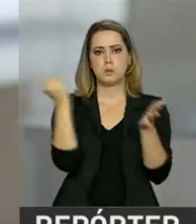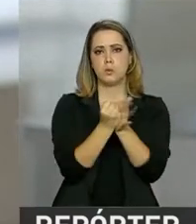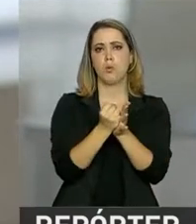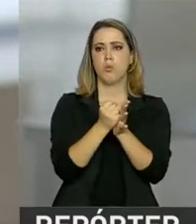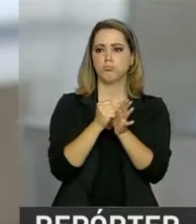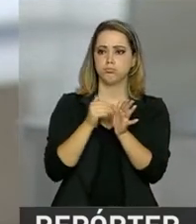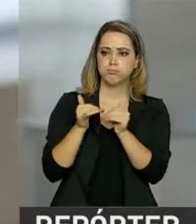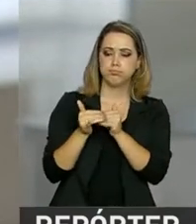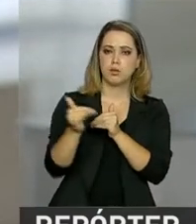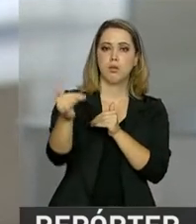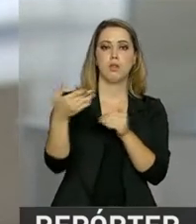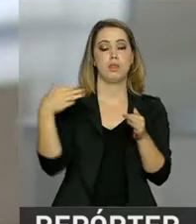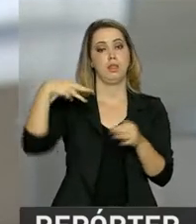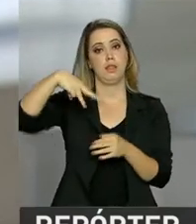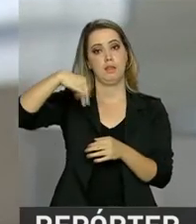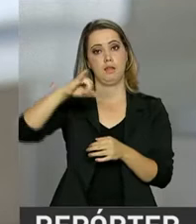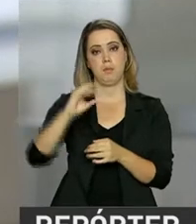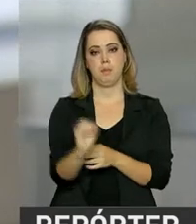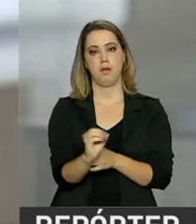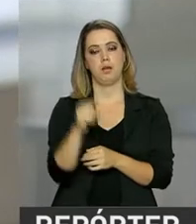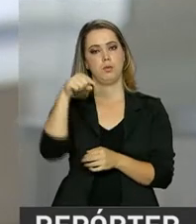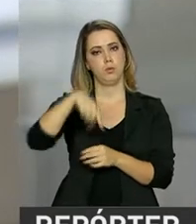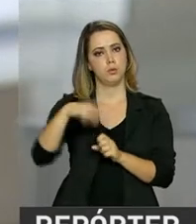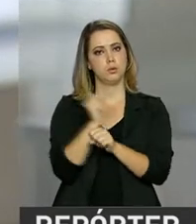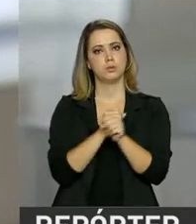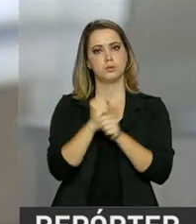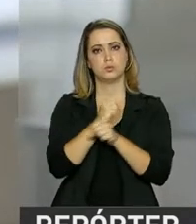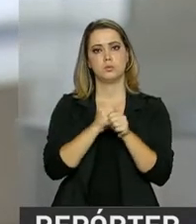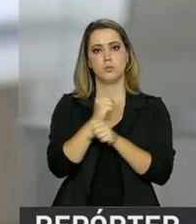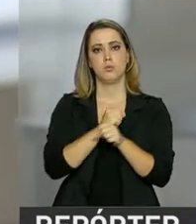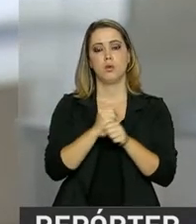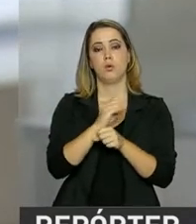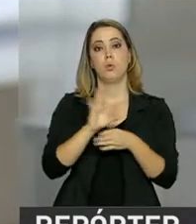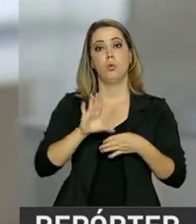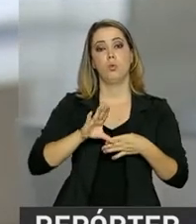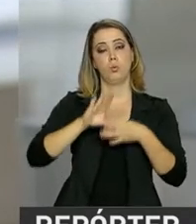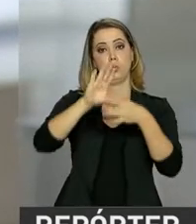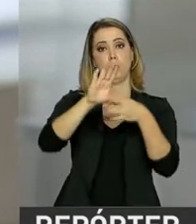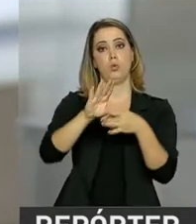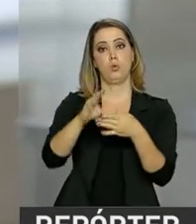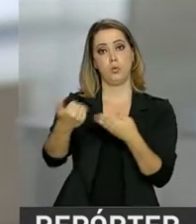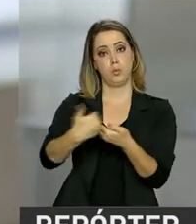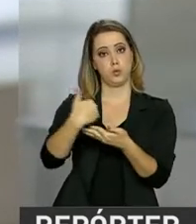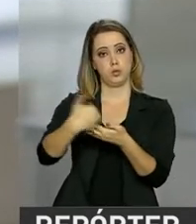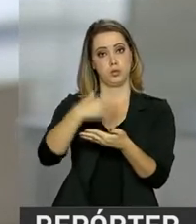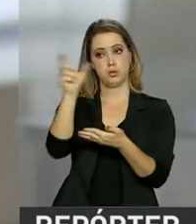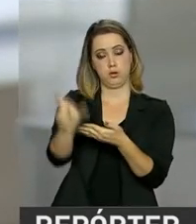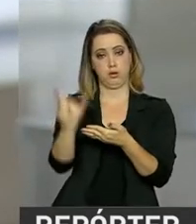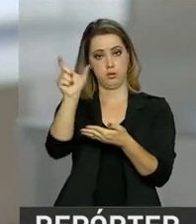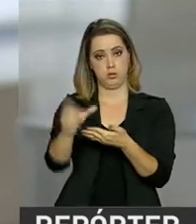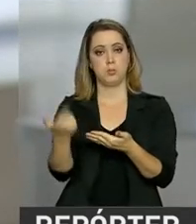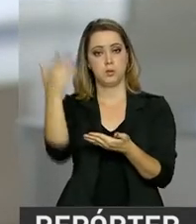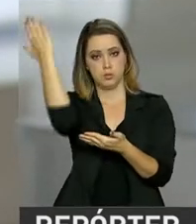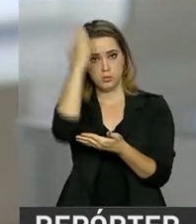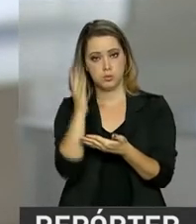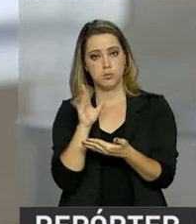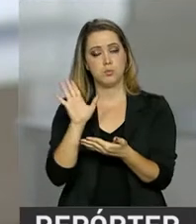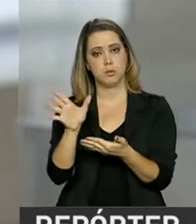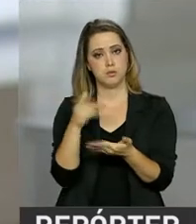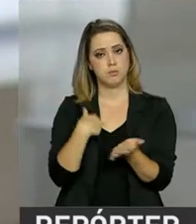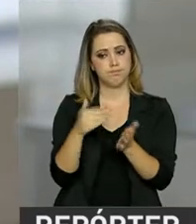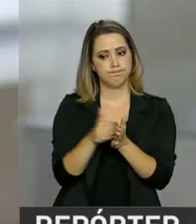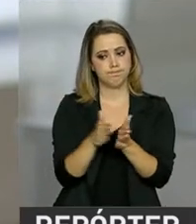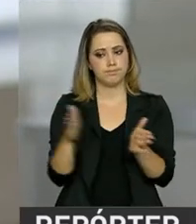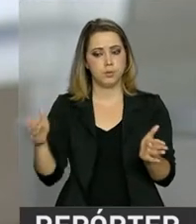até maio deste ano. Segundo o Conselho Nacional de Imigração, a decisão foi tomada por conta das dificuldades para fazer a